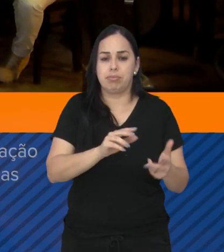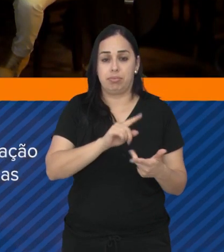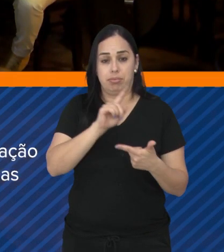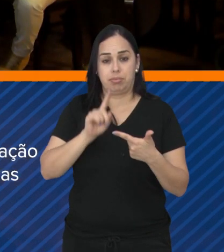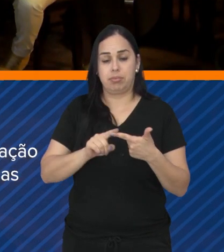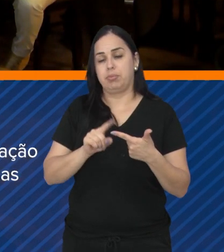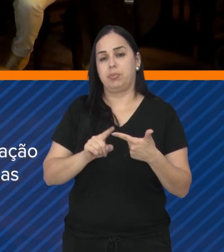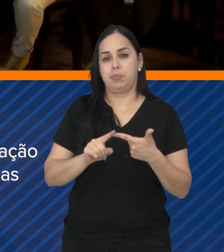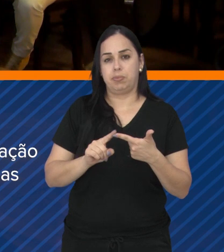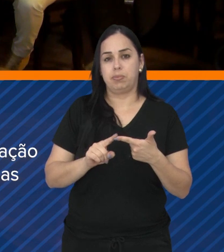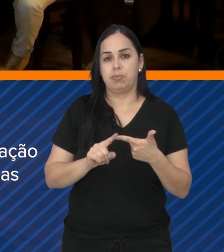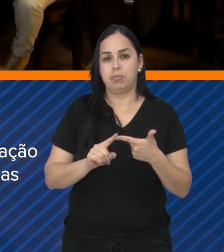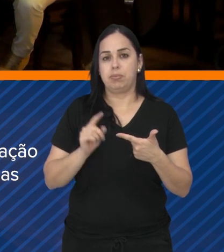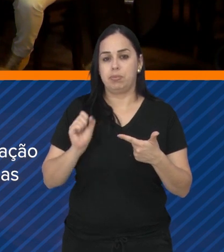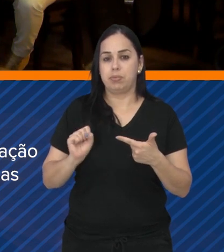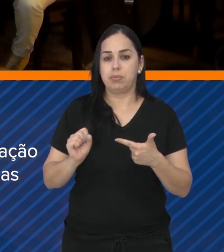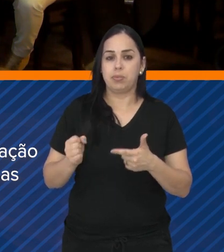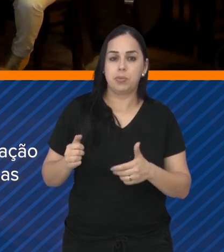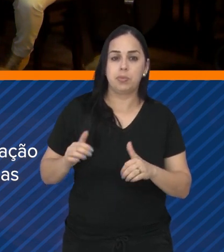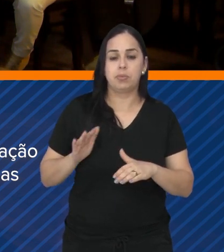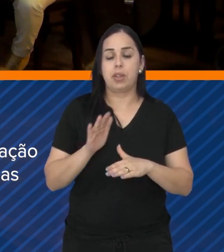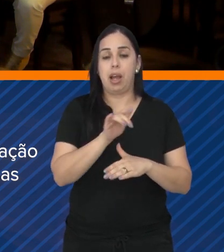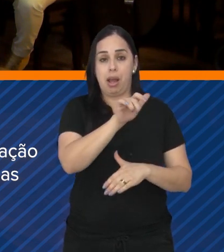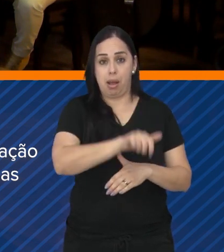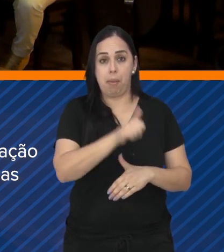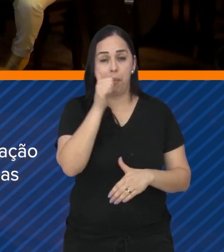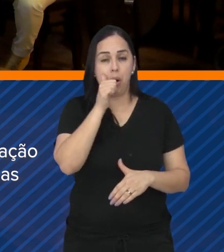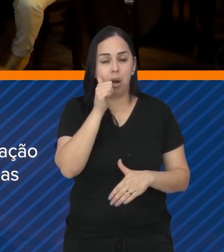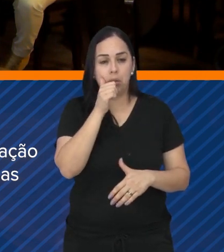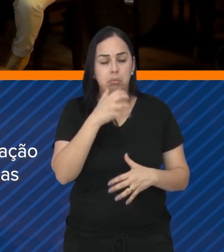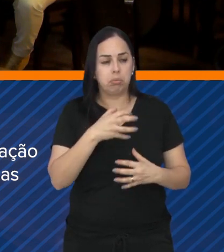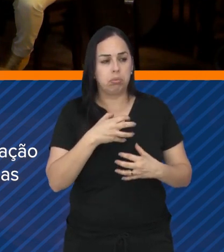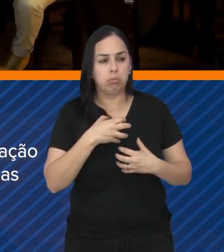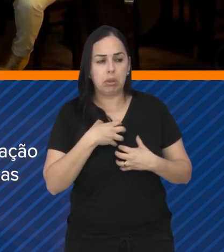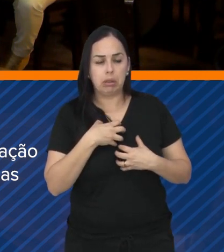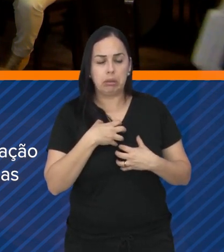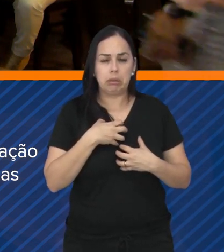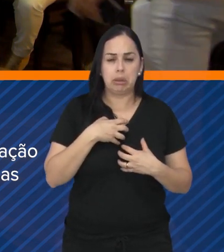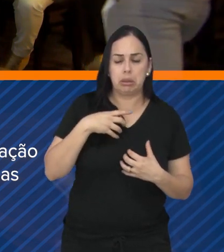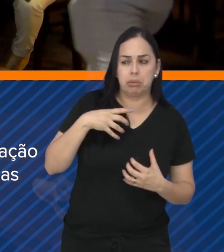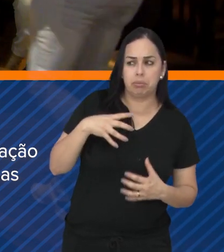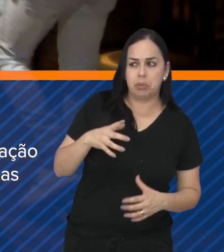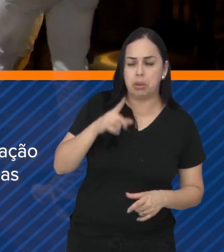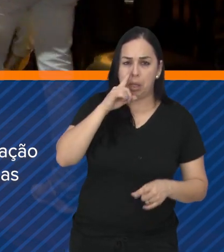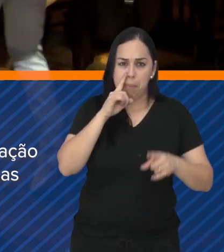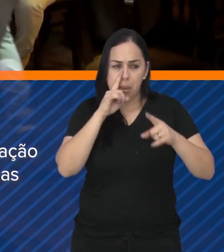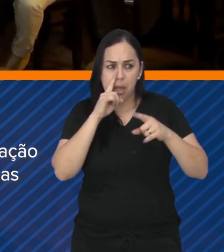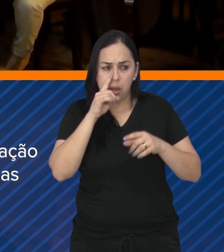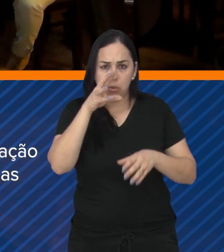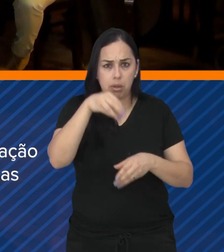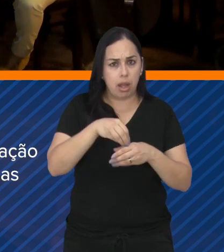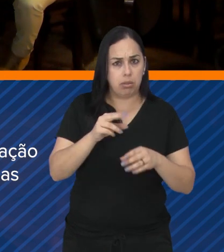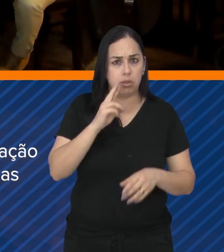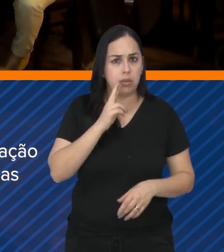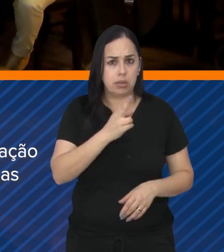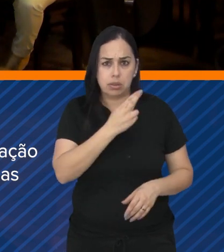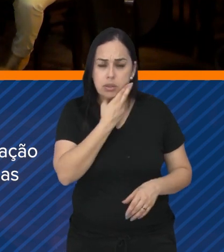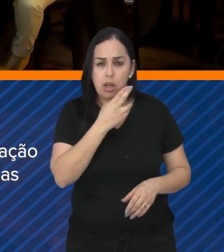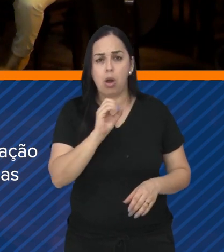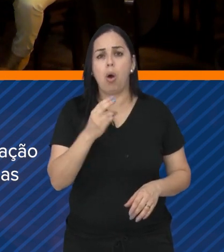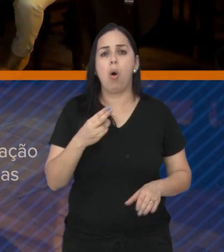projeto apresenta medidas de auxílio a mulheres que se sintam em situação de risco em estabelecimentos comerciais ou